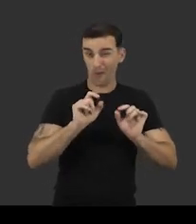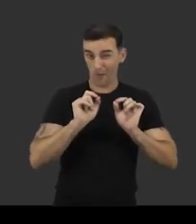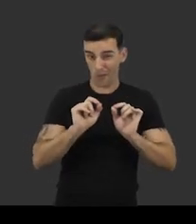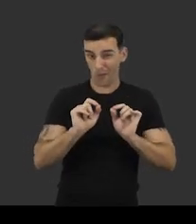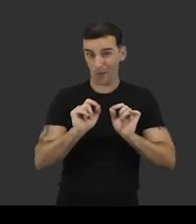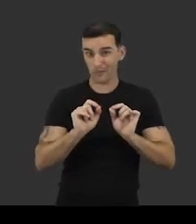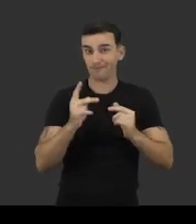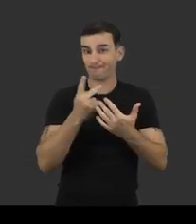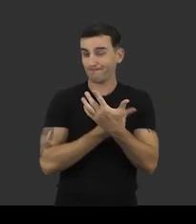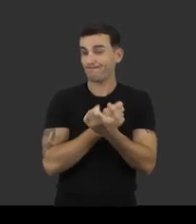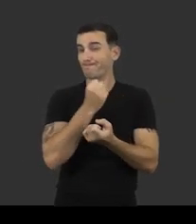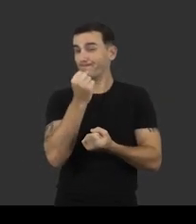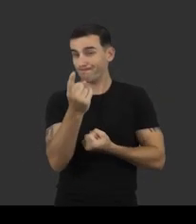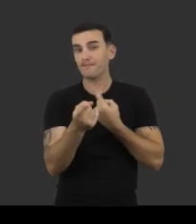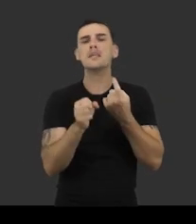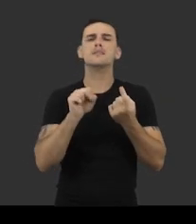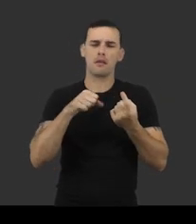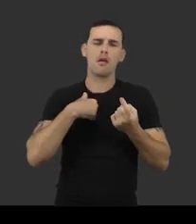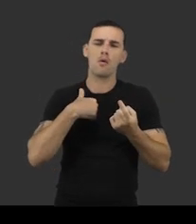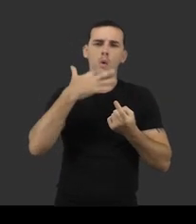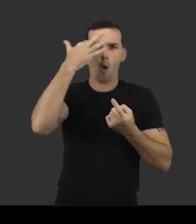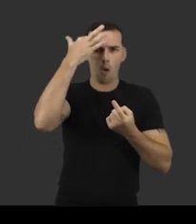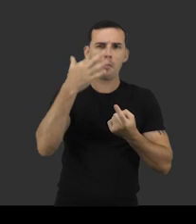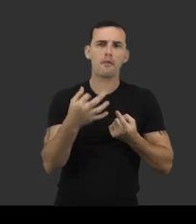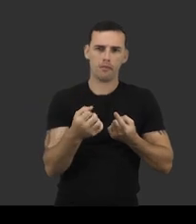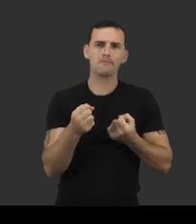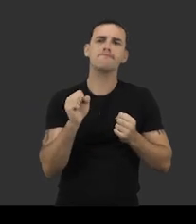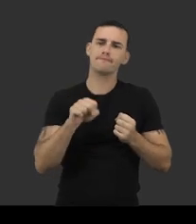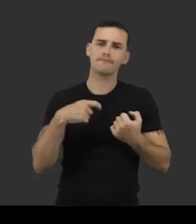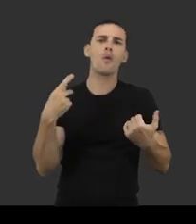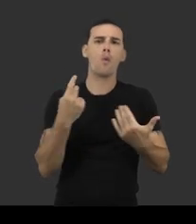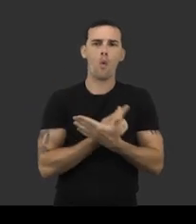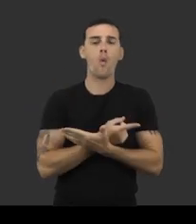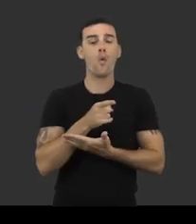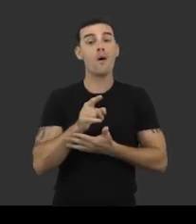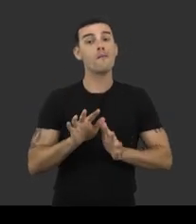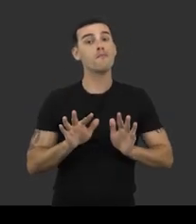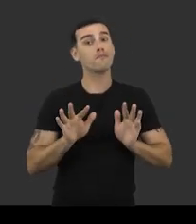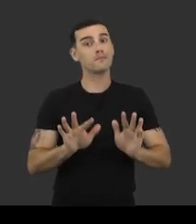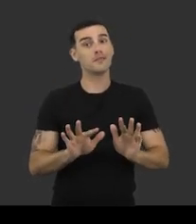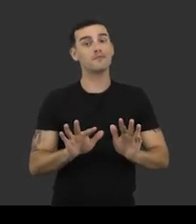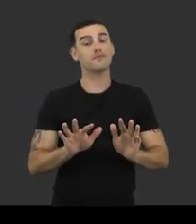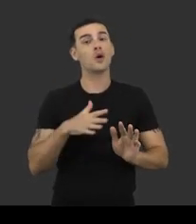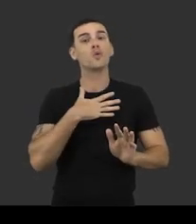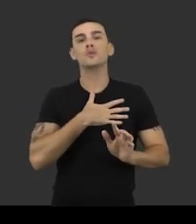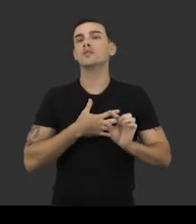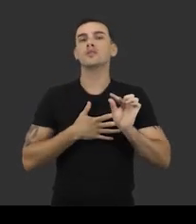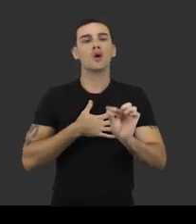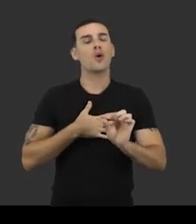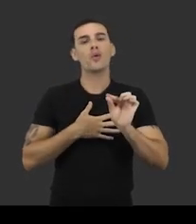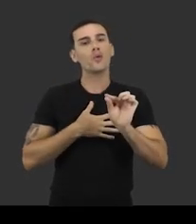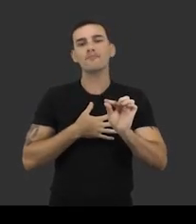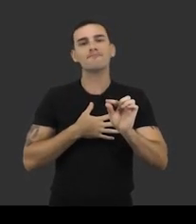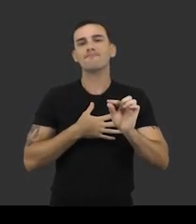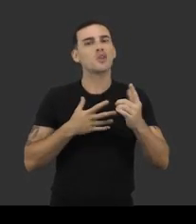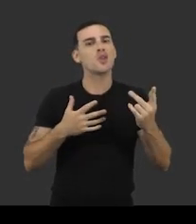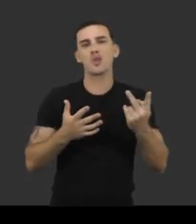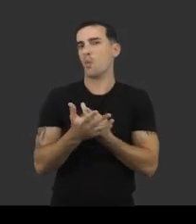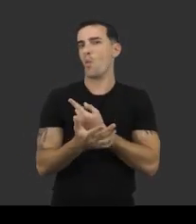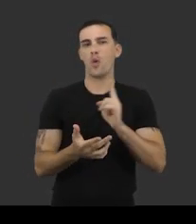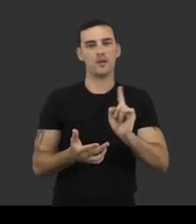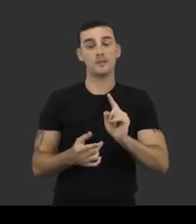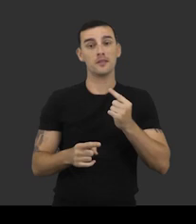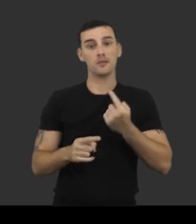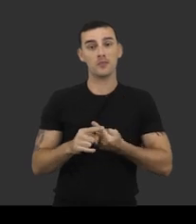às vezes isso acontece, eu entendo que às vezes isso acontece, mas eu gostaria que não acontecesse, porque